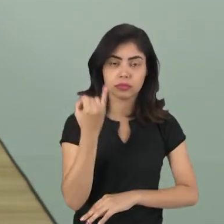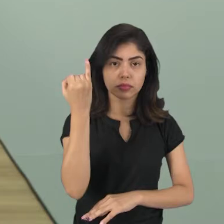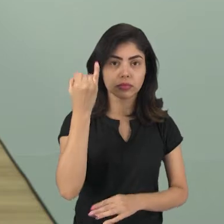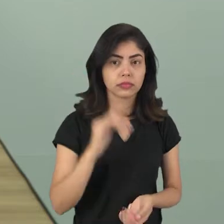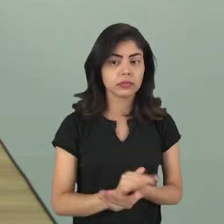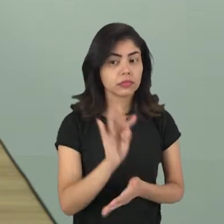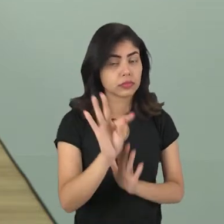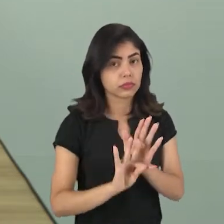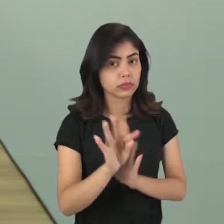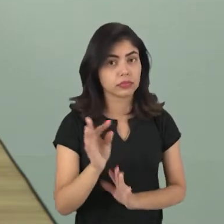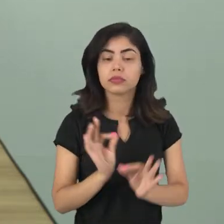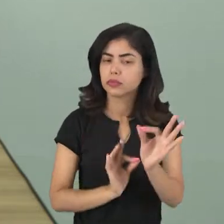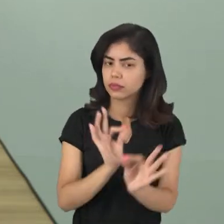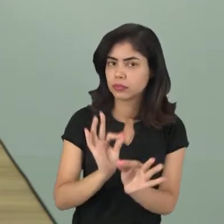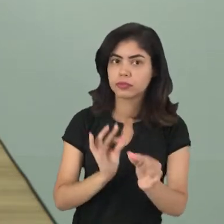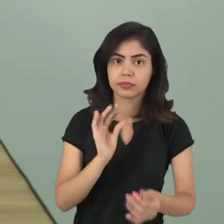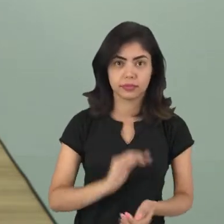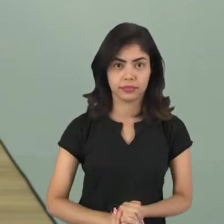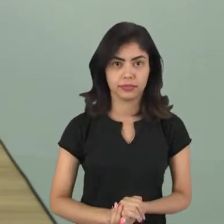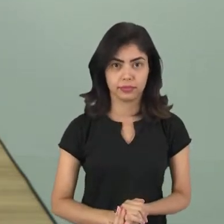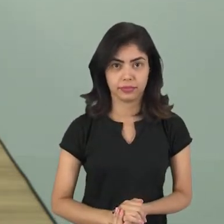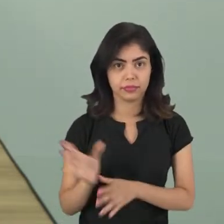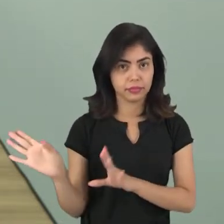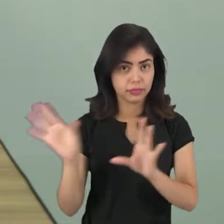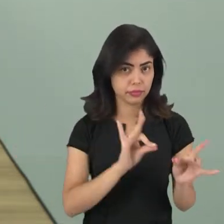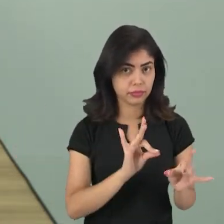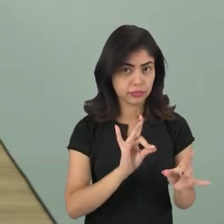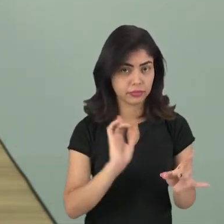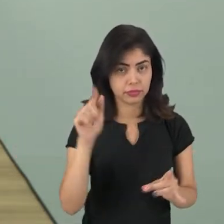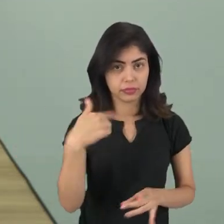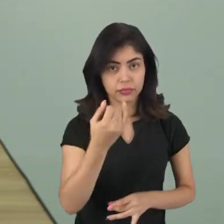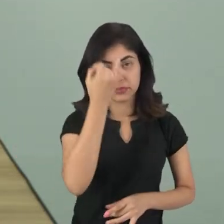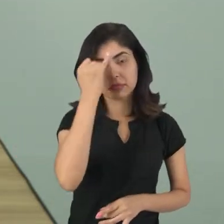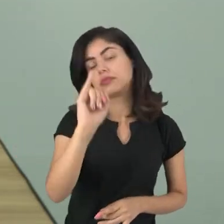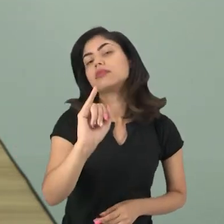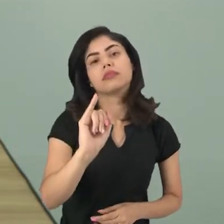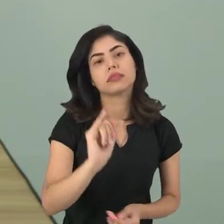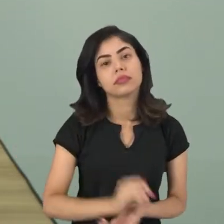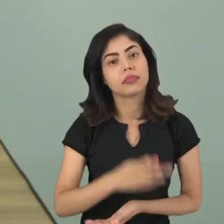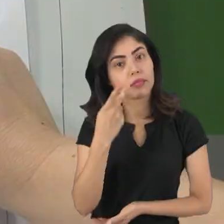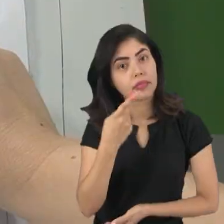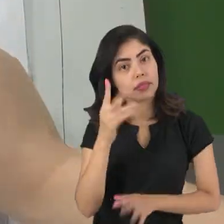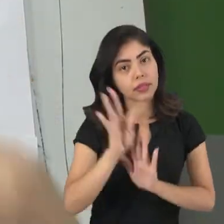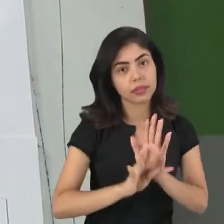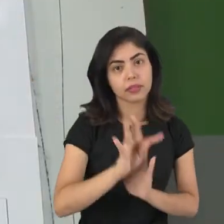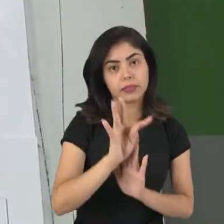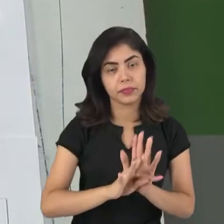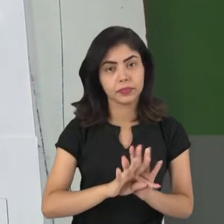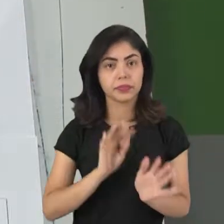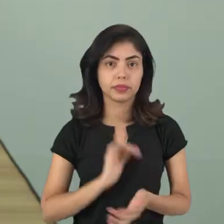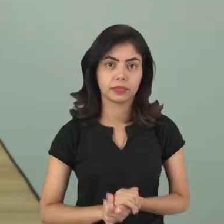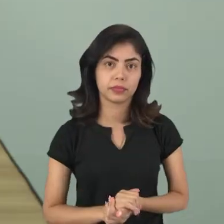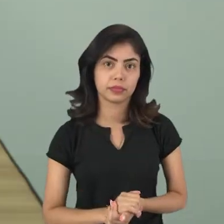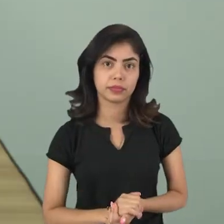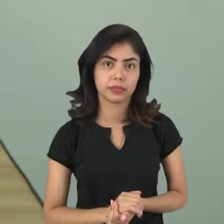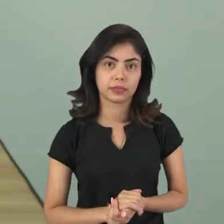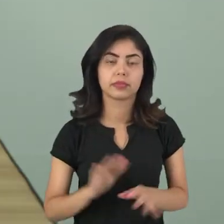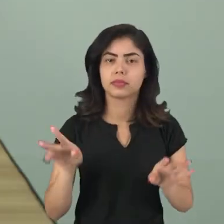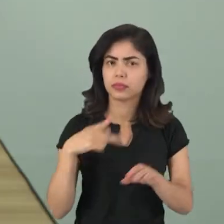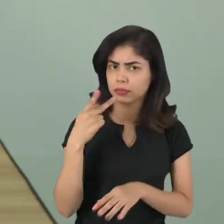que o texto trata, a ideia central são as que levam às outras ideias. Fala no texto sobre a poluição das águas?